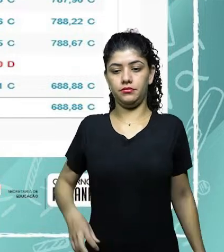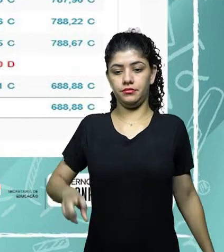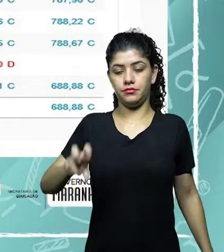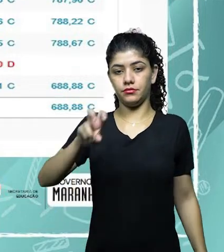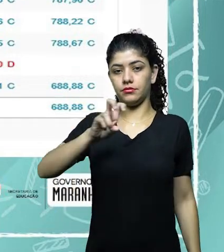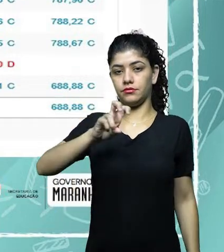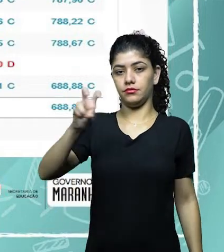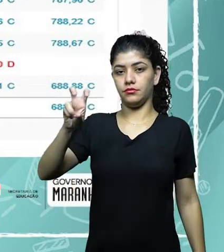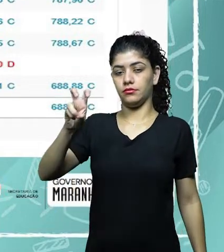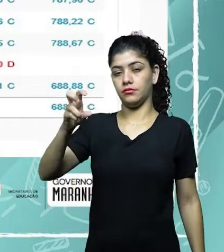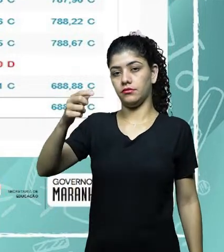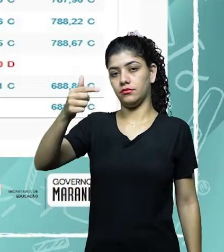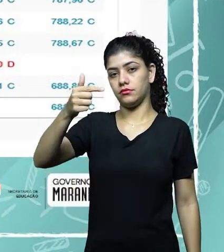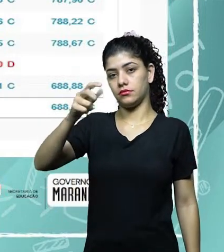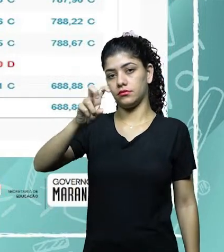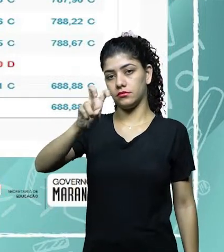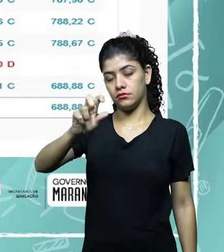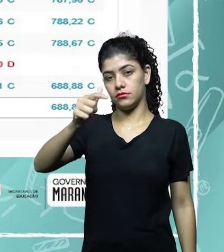R$